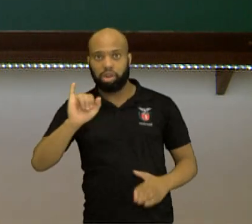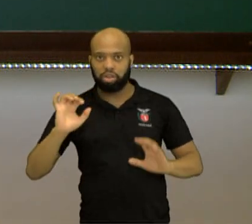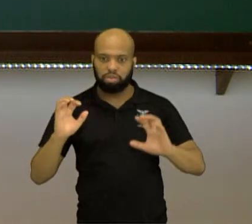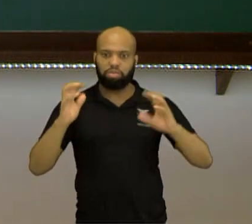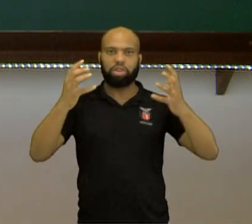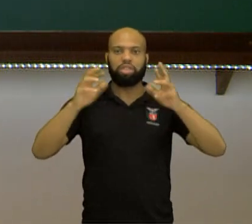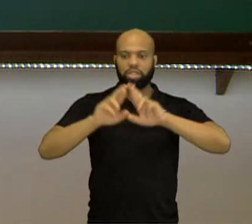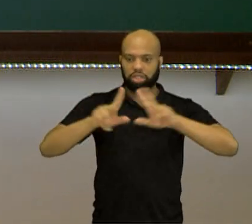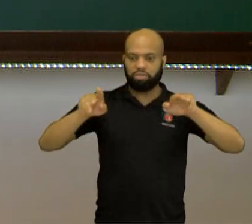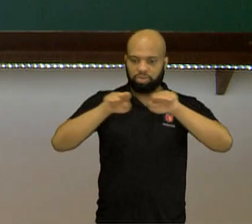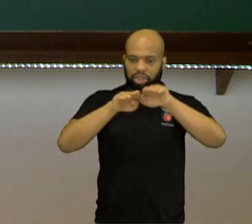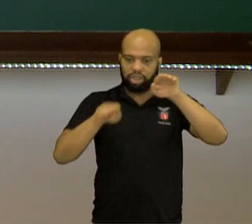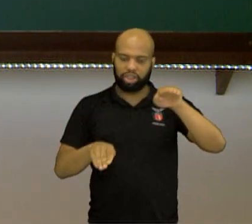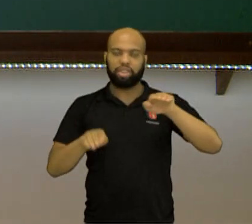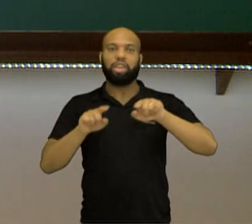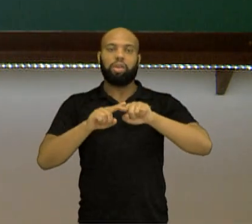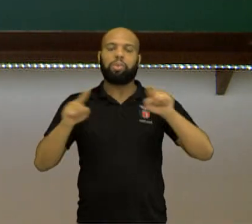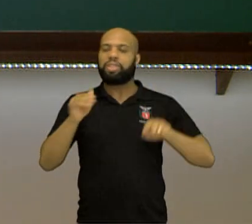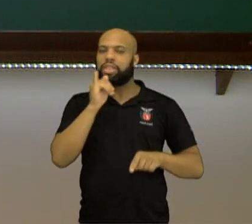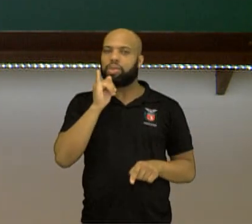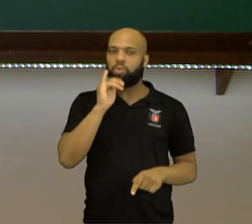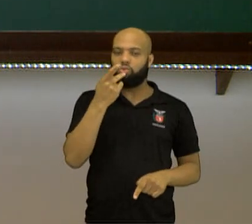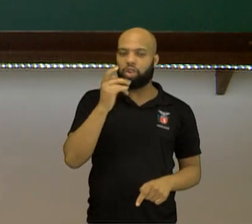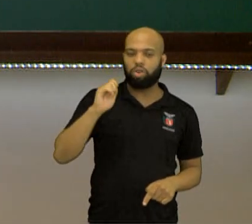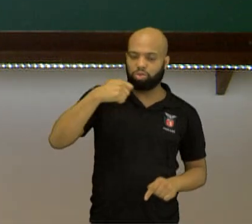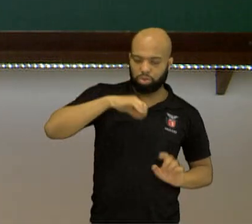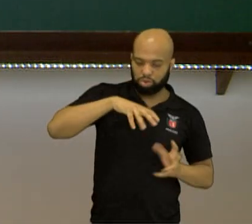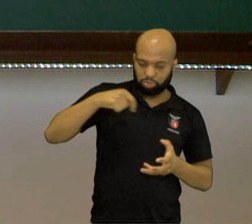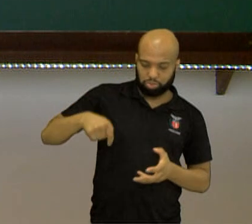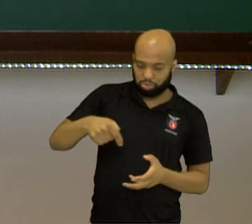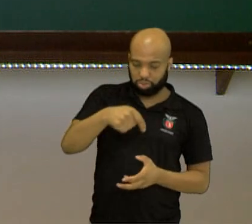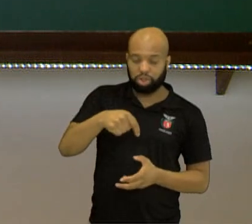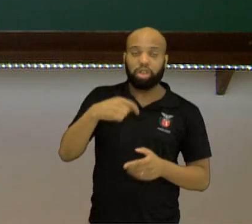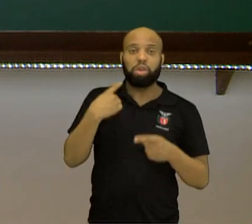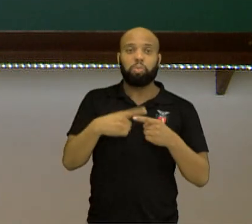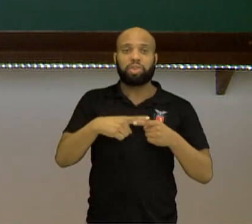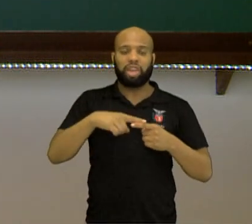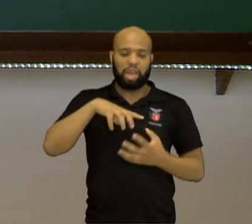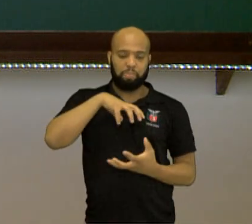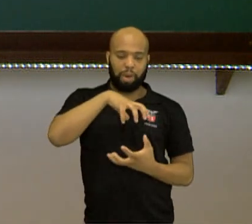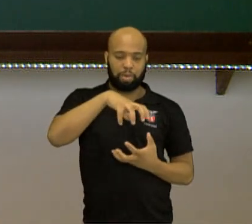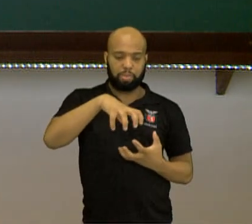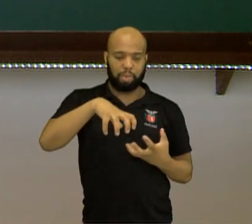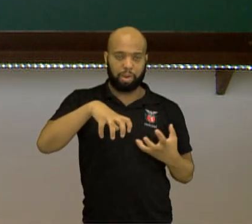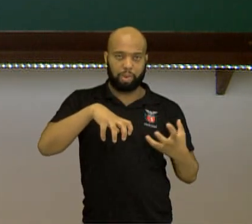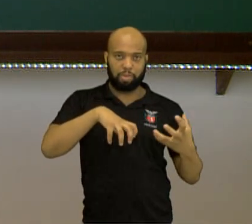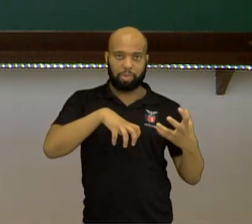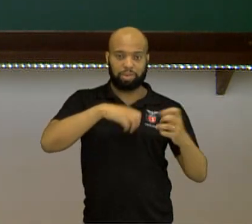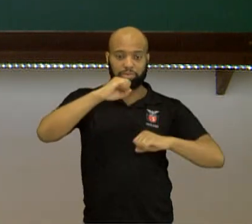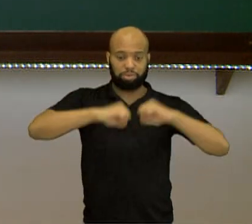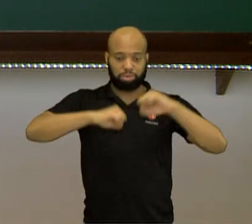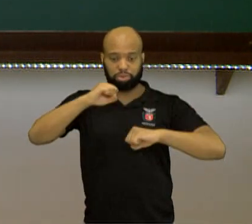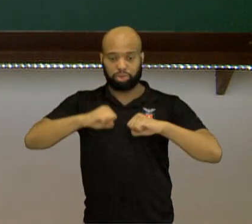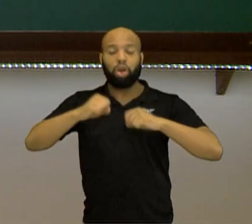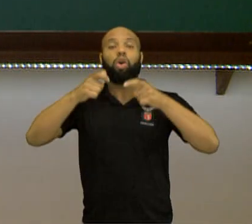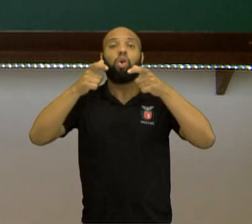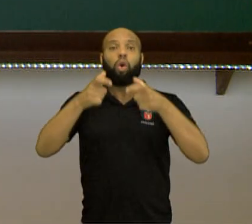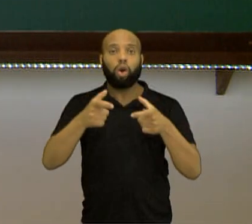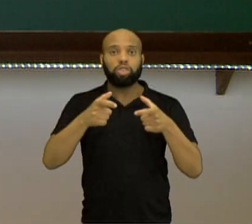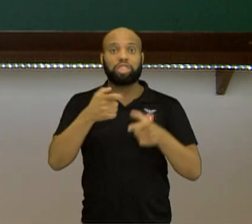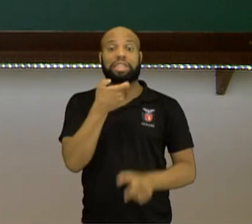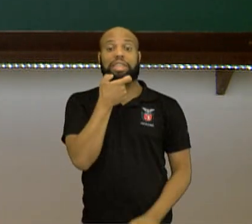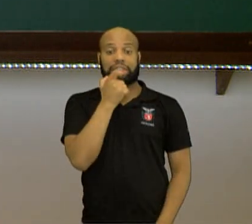em termos macros mundiais. Tanto que a Revolução Industrial ela é inglesa, prioritariamente inglesa, e